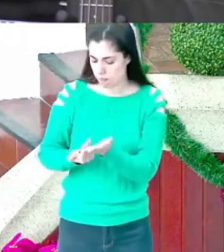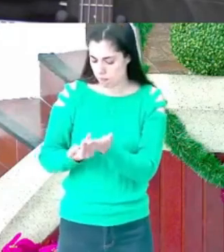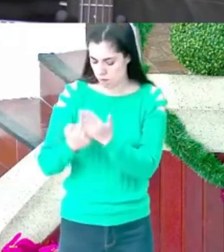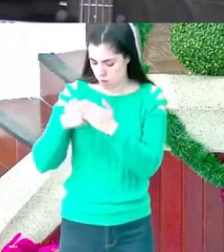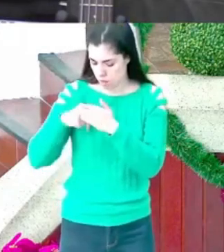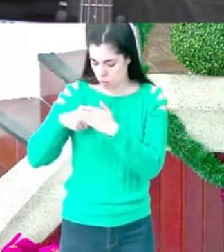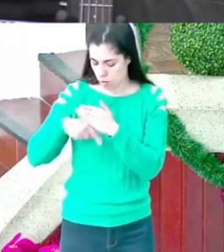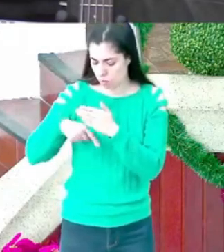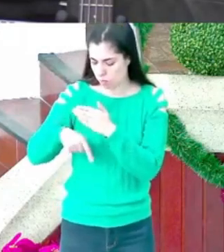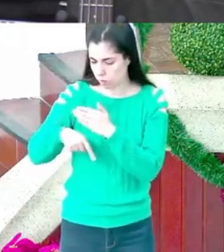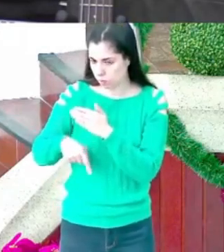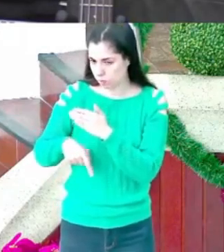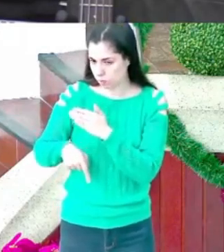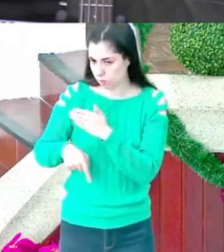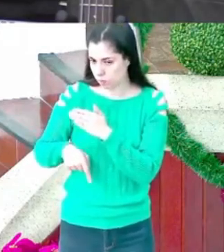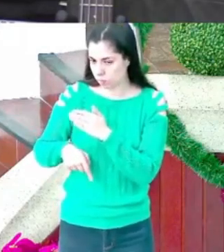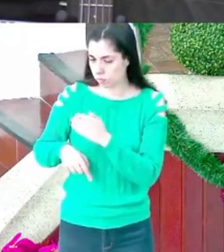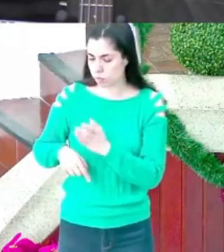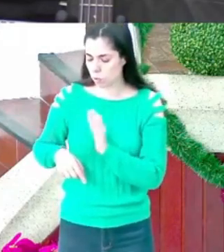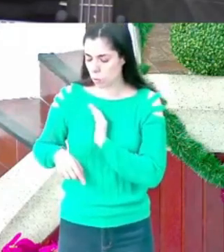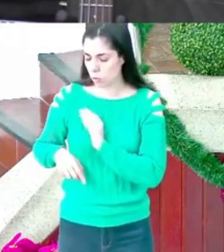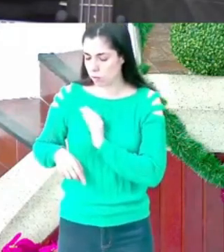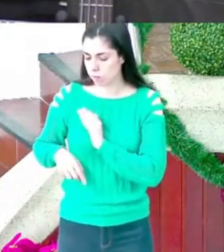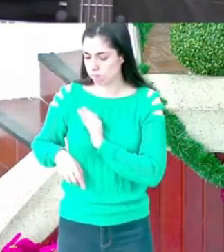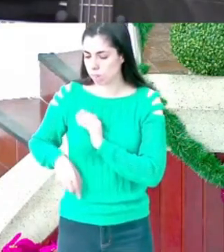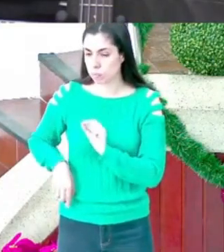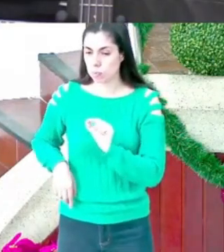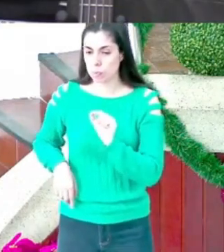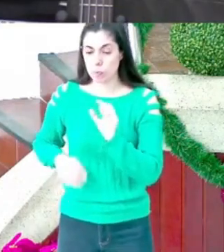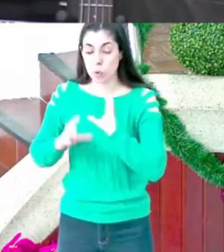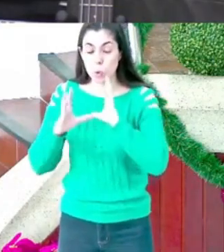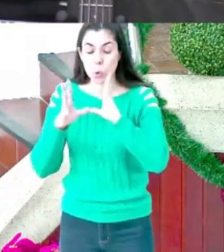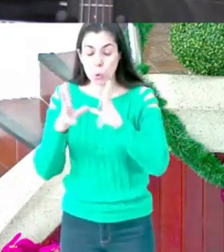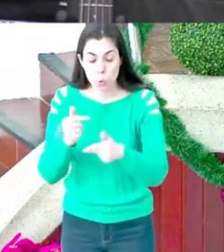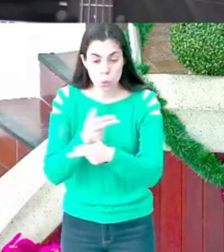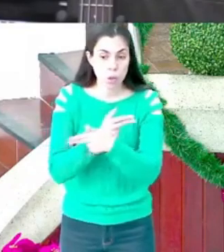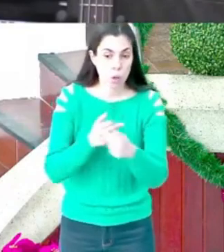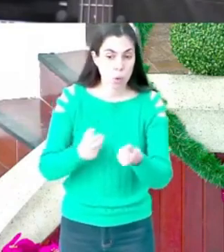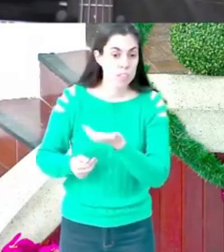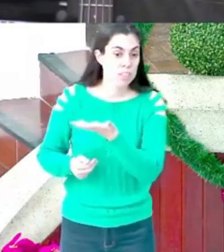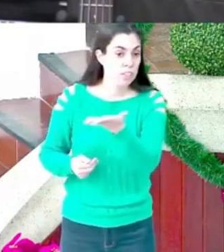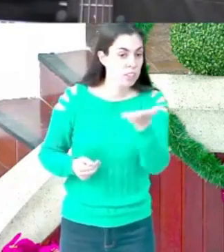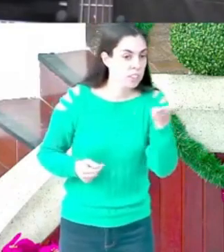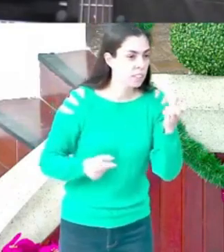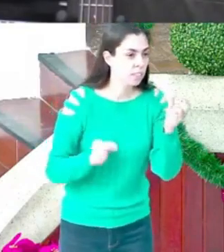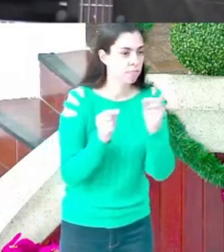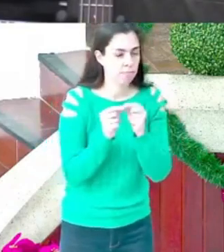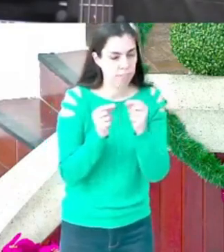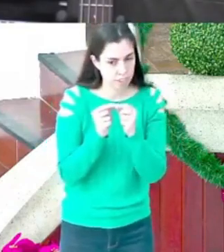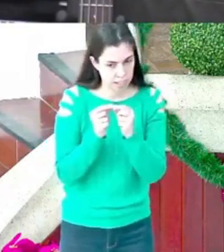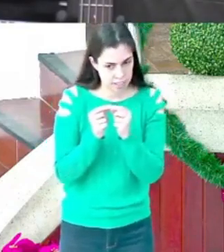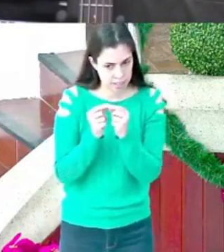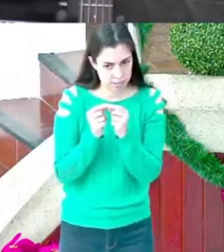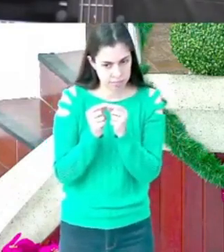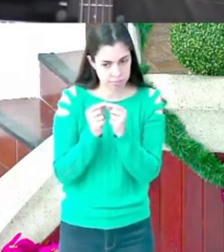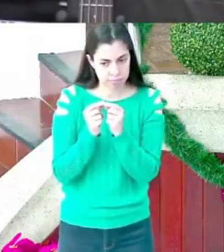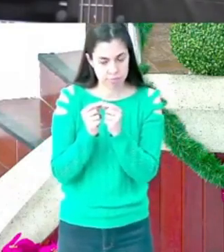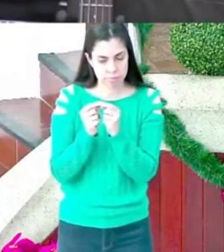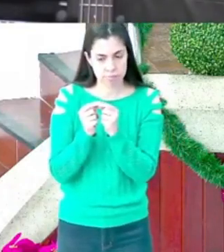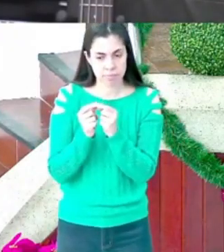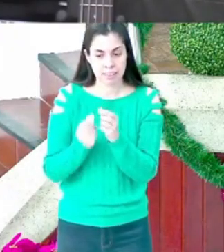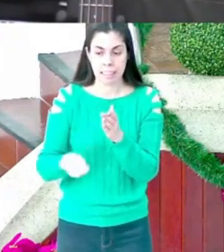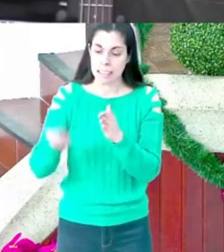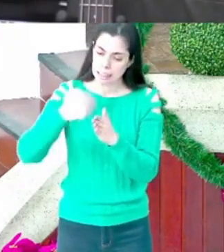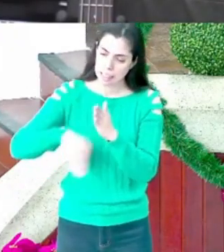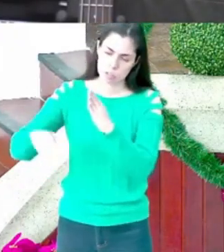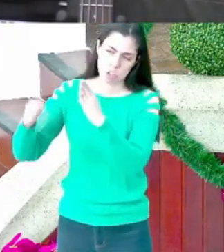mesmo e diante de Deus as suas obras, as suas boas obras, aquelas praticadas dentro de